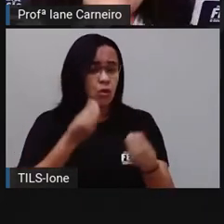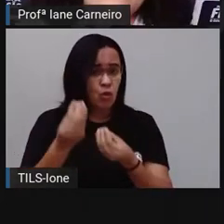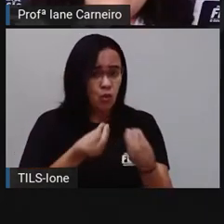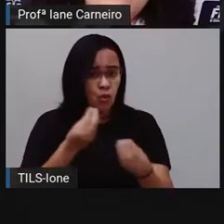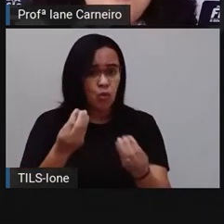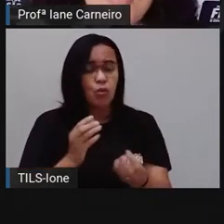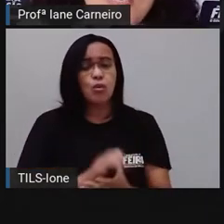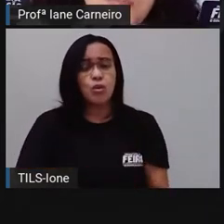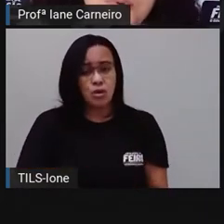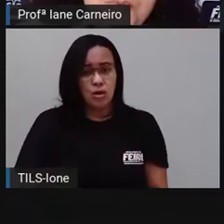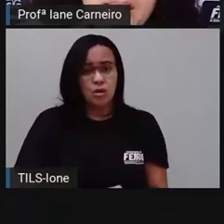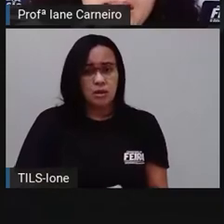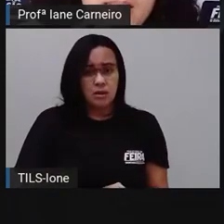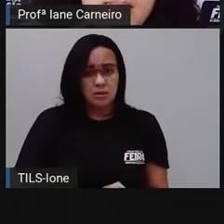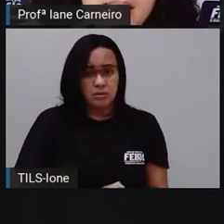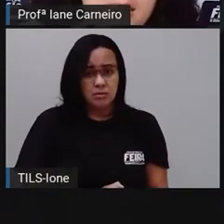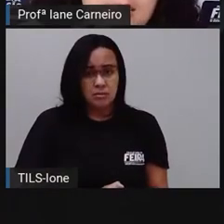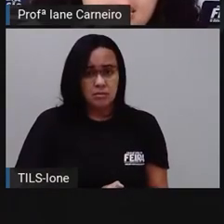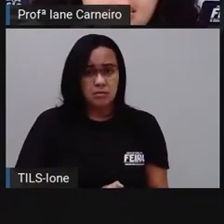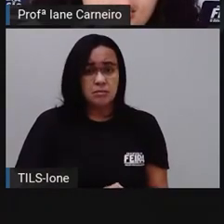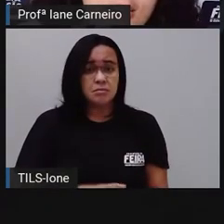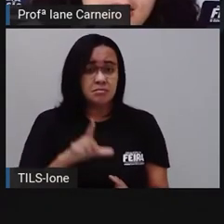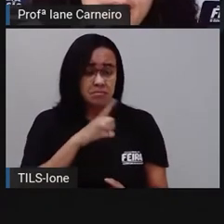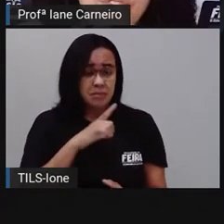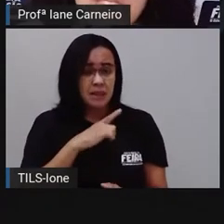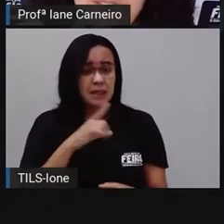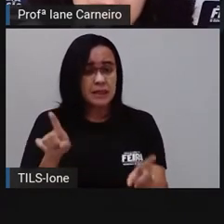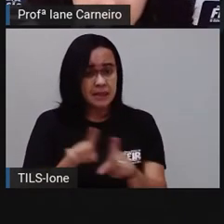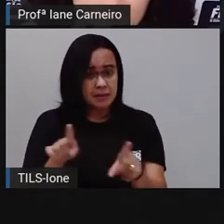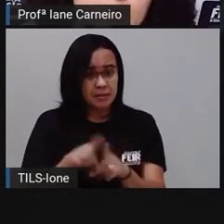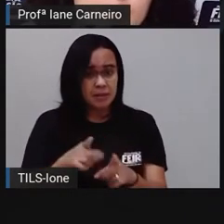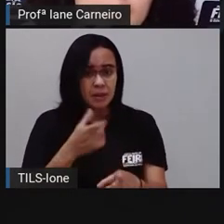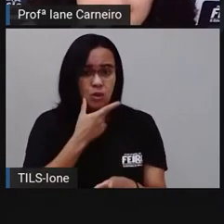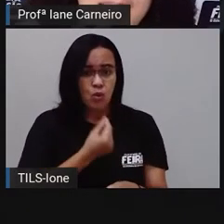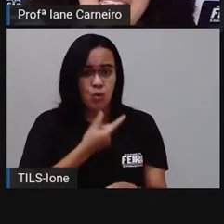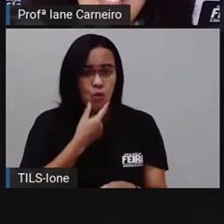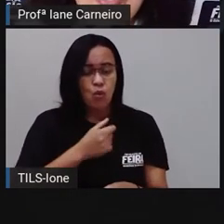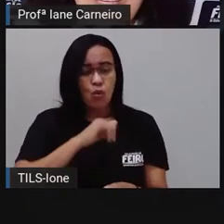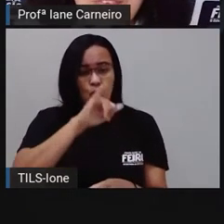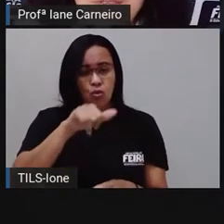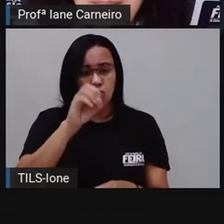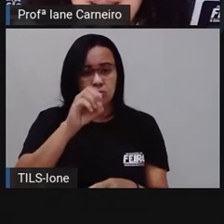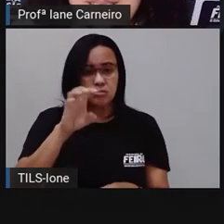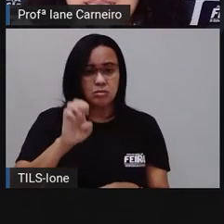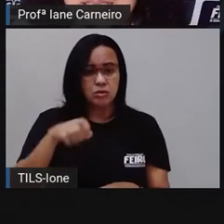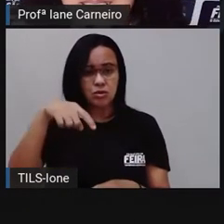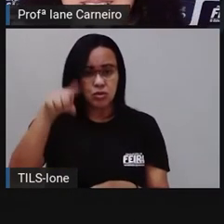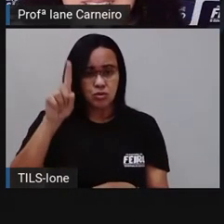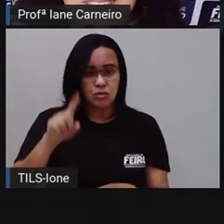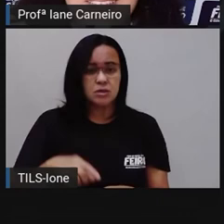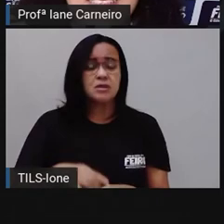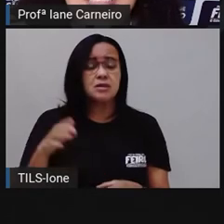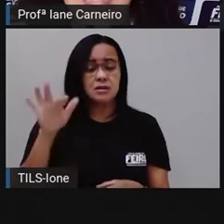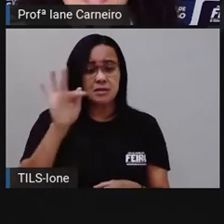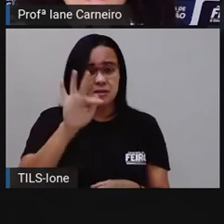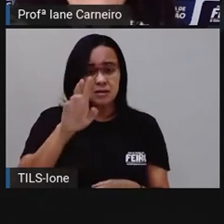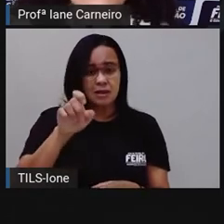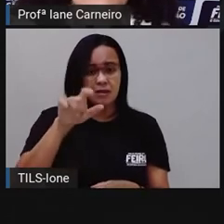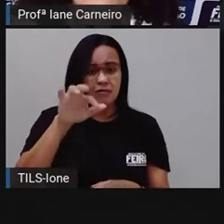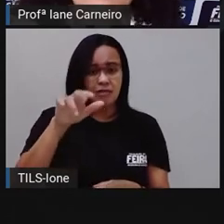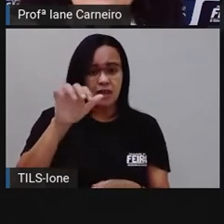Gado, e vem falando um pouco dela. Tem esse aqui, ó, que é o José Ferreira, e a gente já vê o trabalho dele, ó,